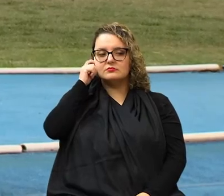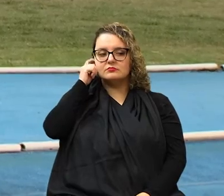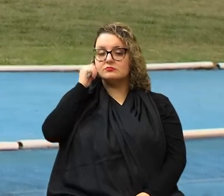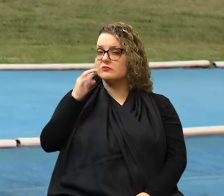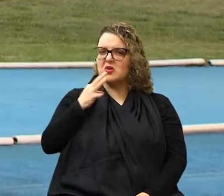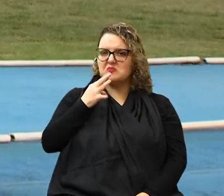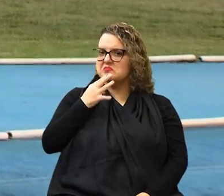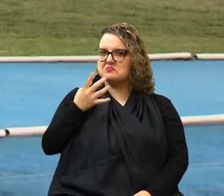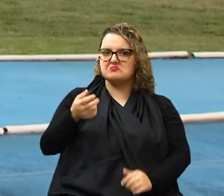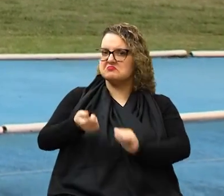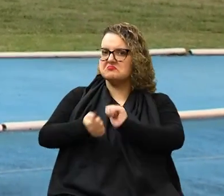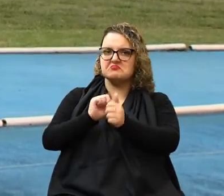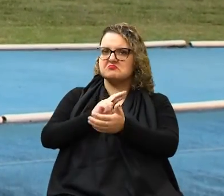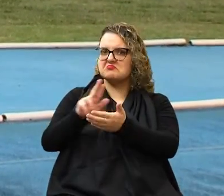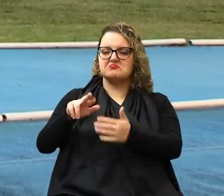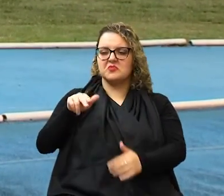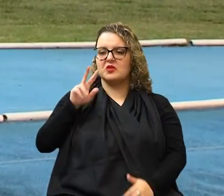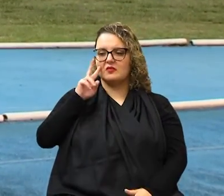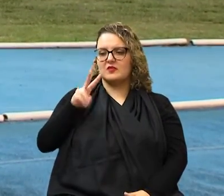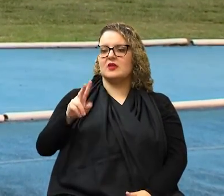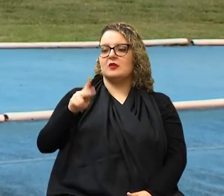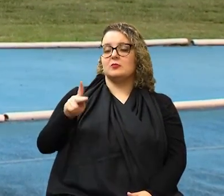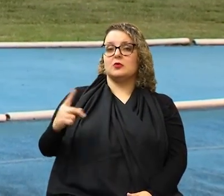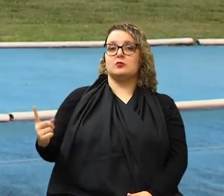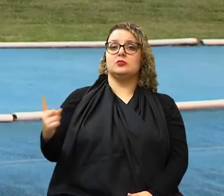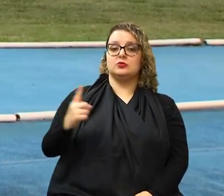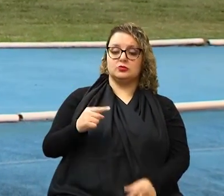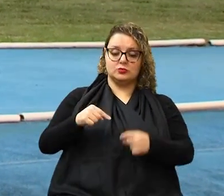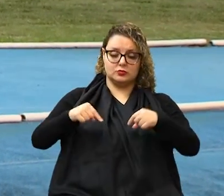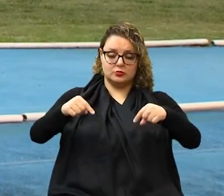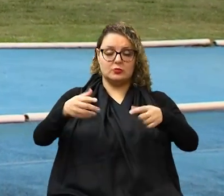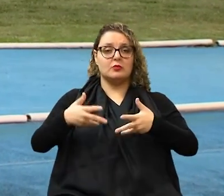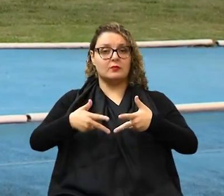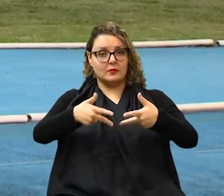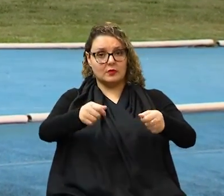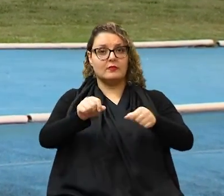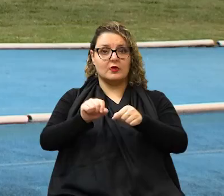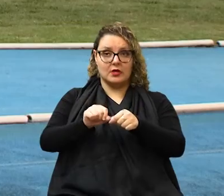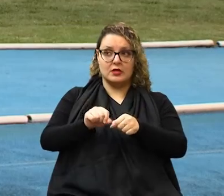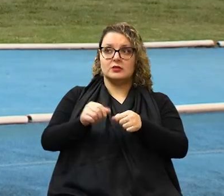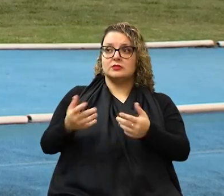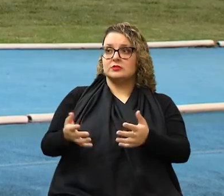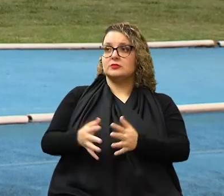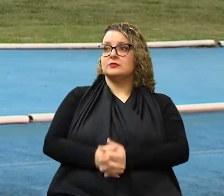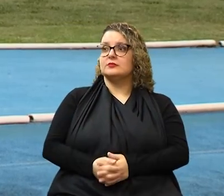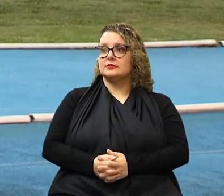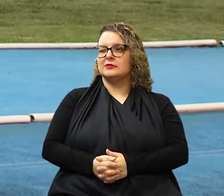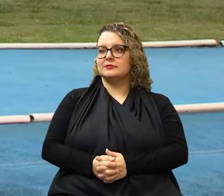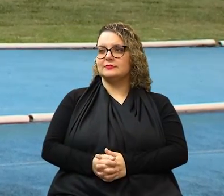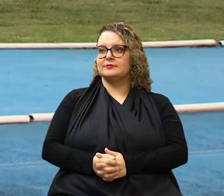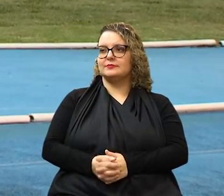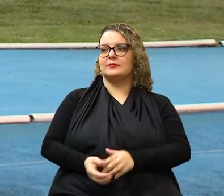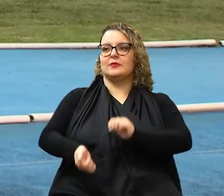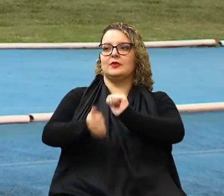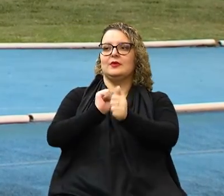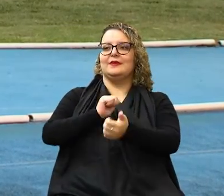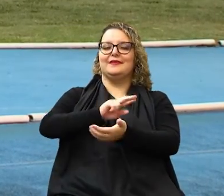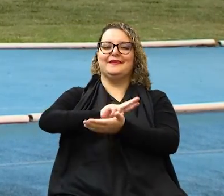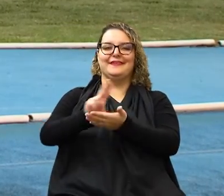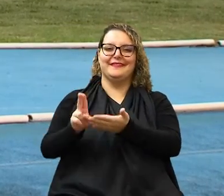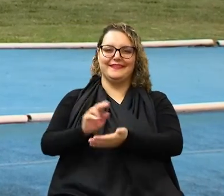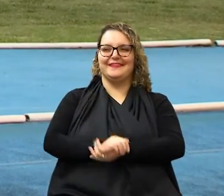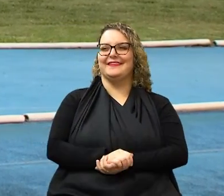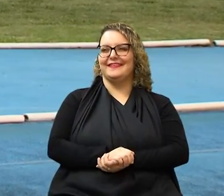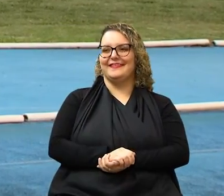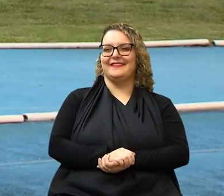não conhecia a modalidade, nunca tinha visto em lugar nenhum. Aí foi um professor na sala de aula, fez esse convite. E todo atleta é bem